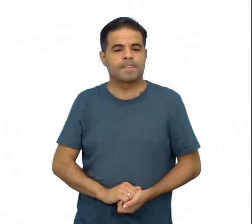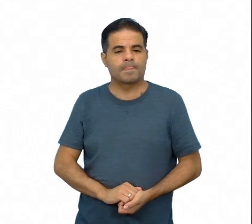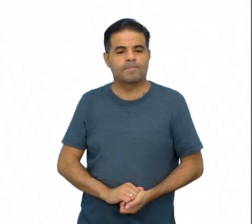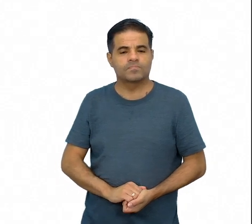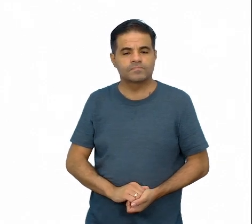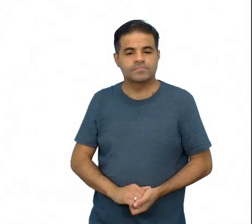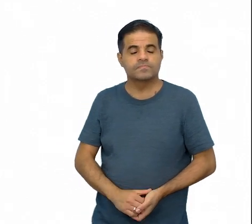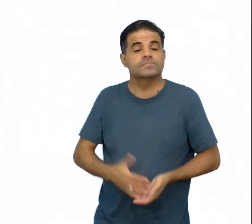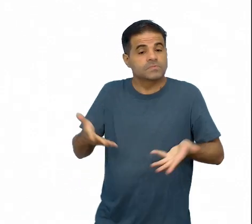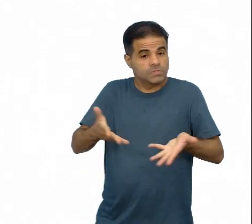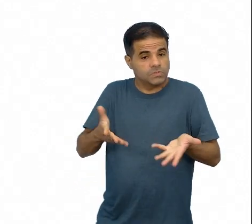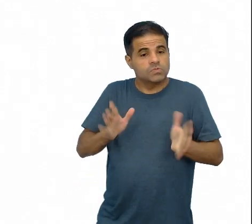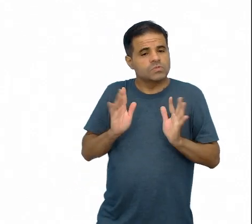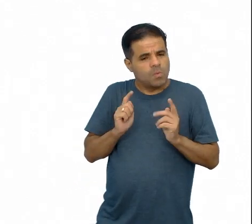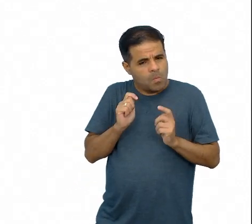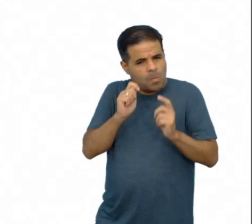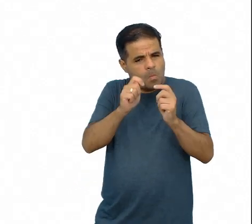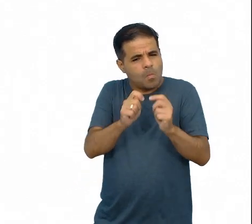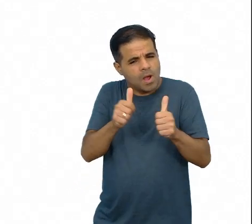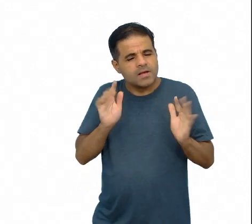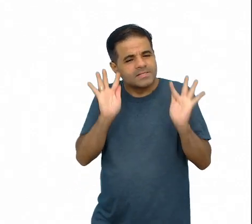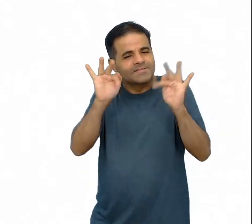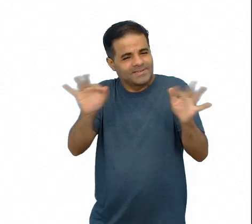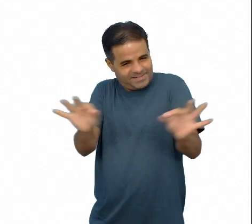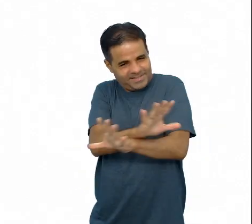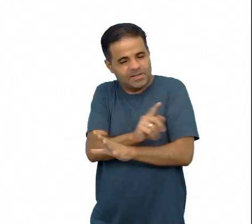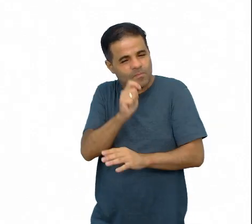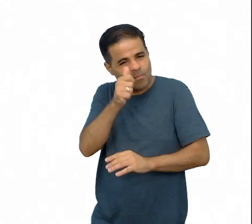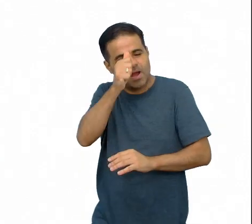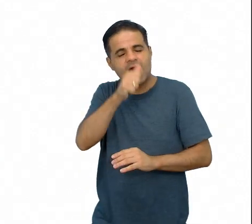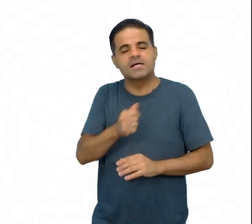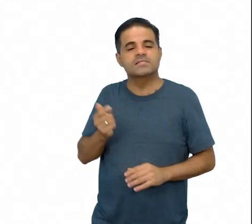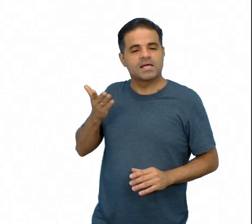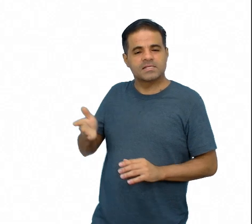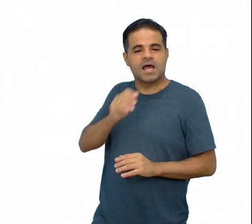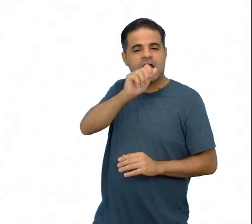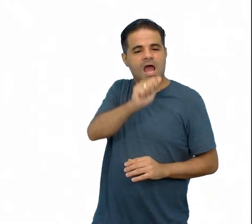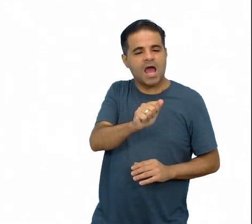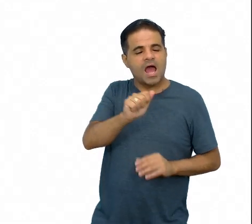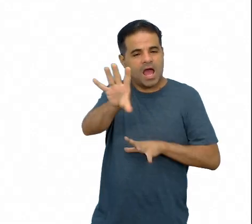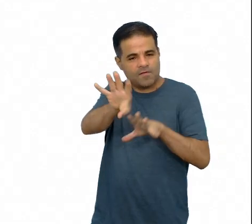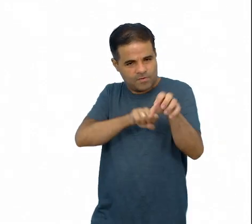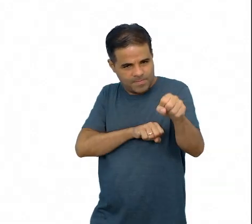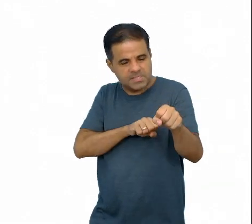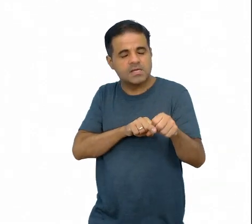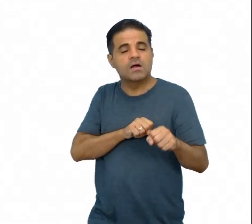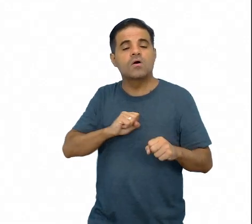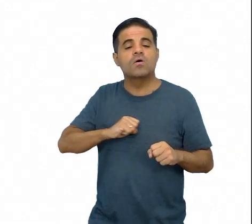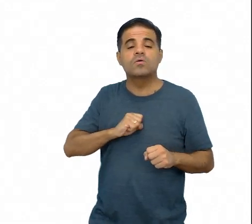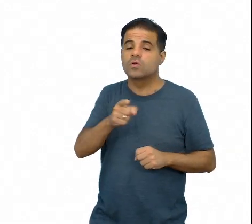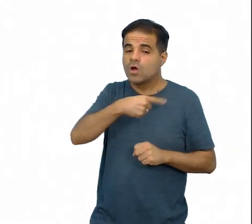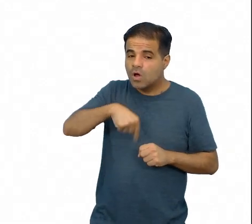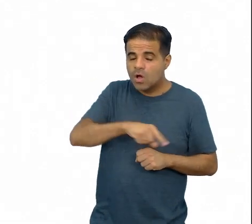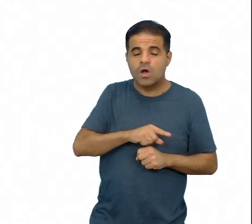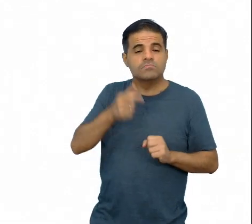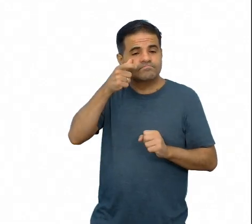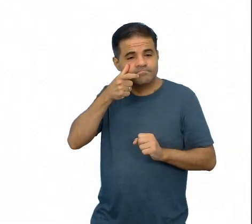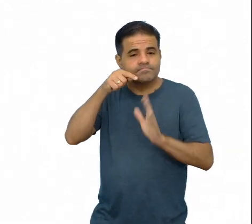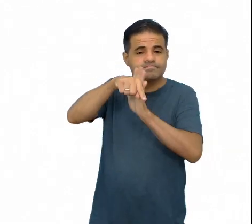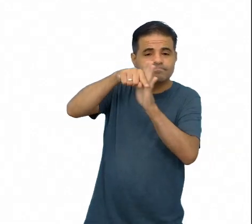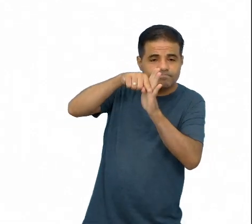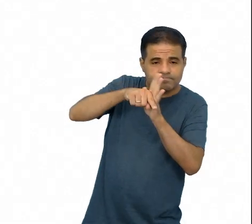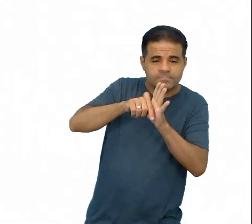Então, nós estamos aqui, né, quase finalizando essa formação. Então, a gente fez uma análise